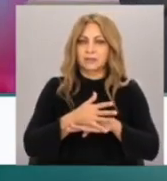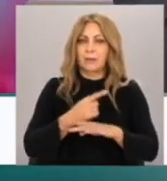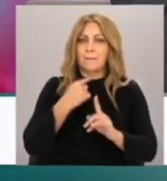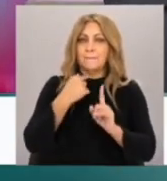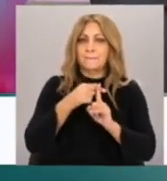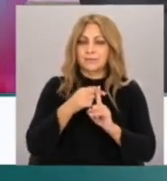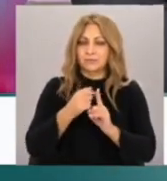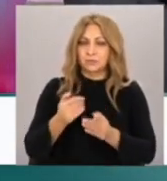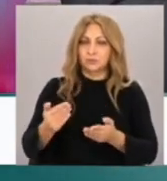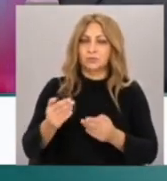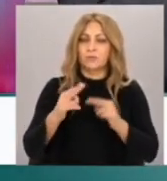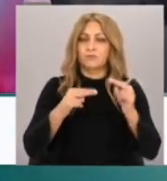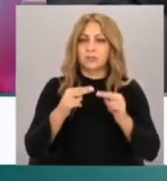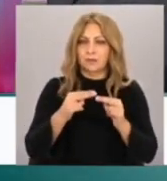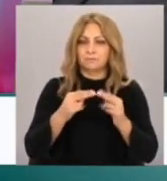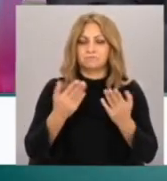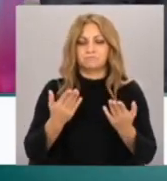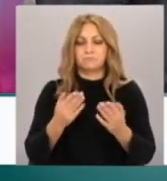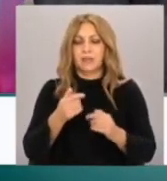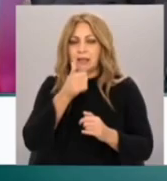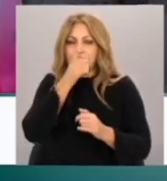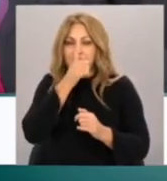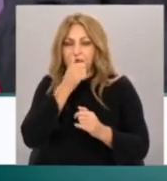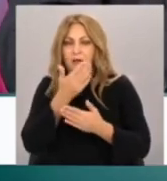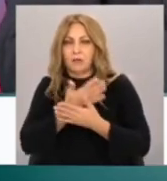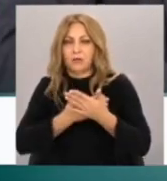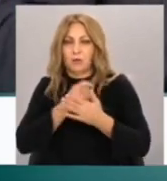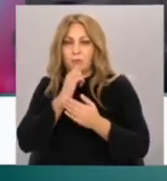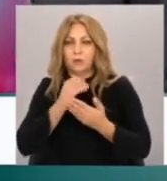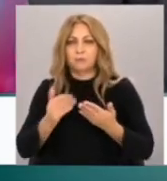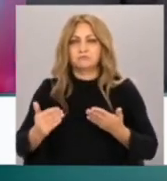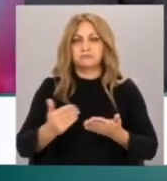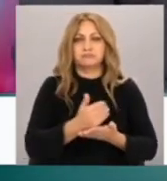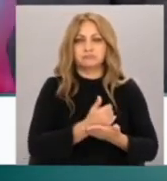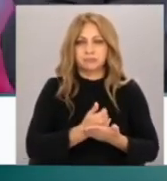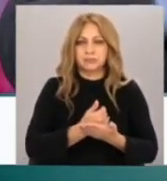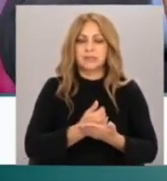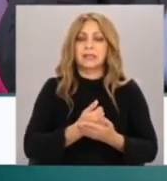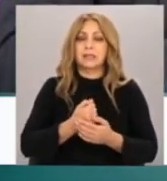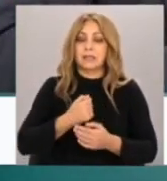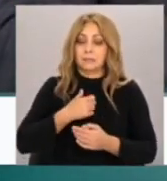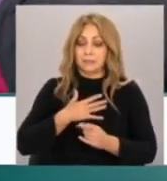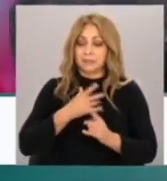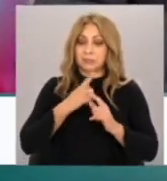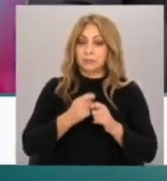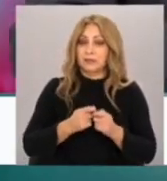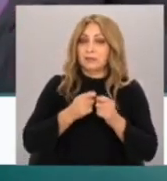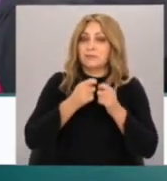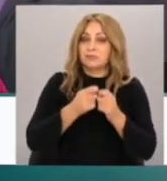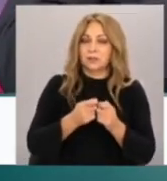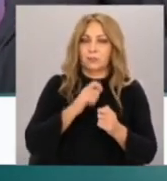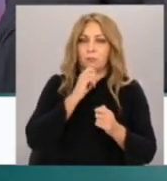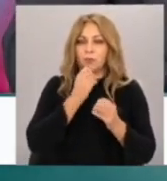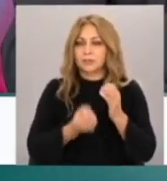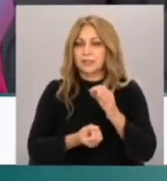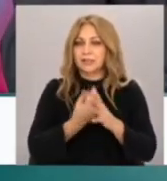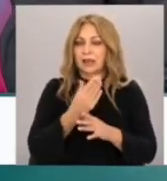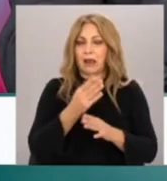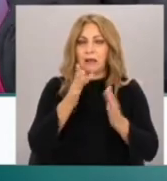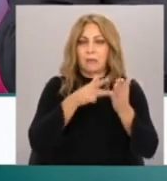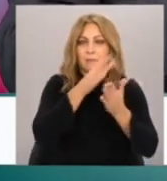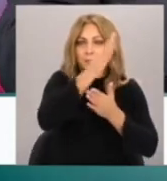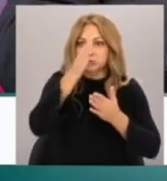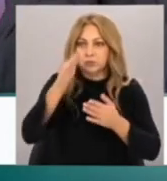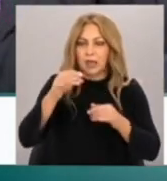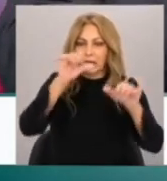na actividade económica e que incentiva as empresas a investirem aquilo que também as conhecia os laboratórios bibliotecas de